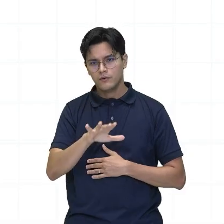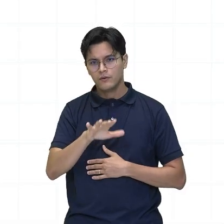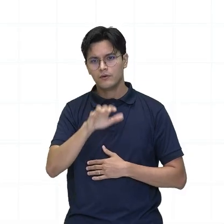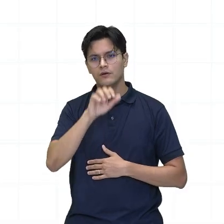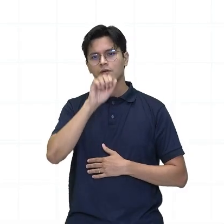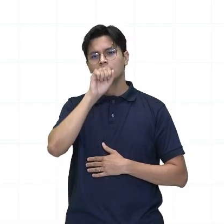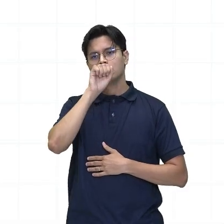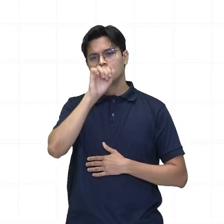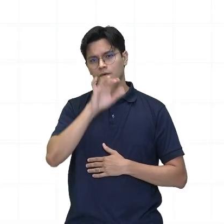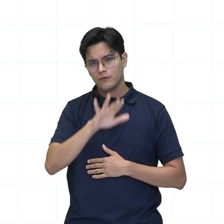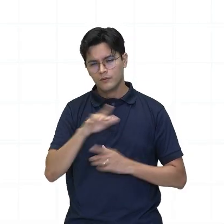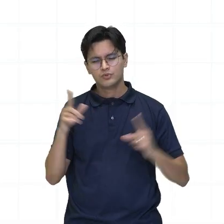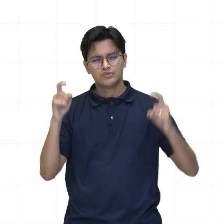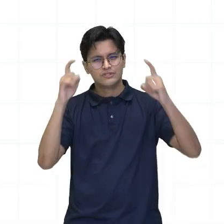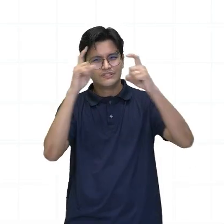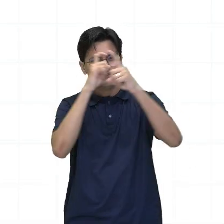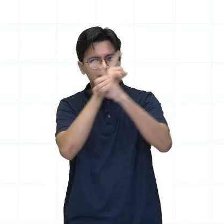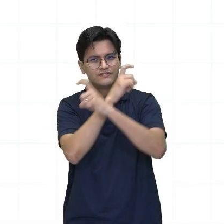de escarrar